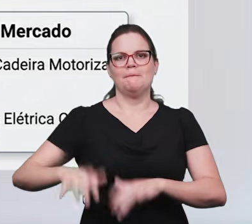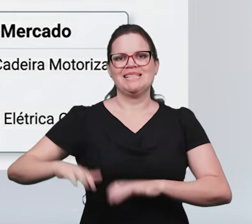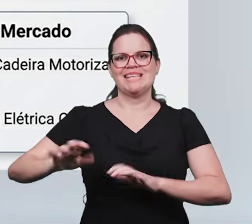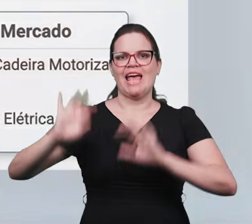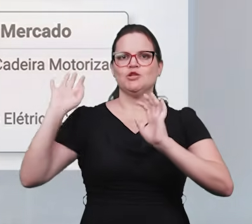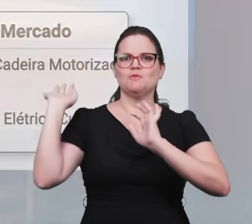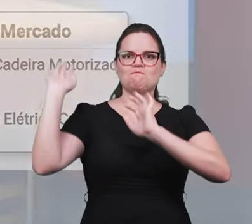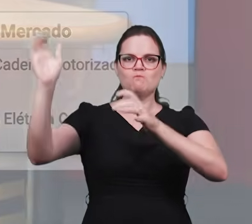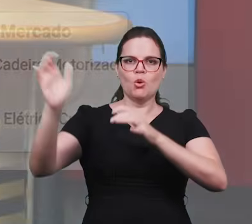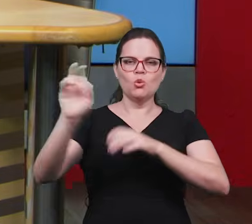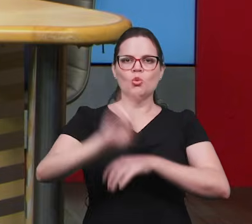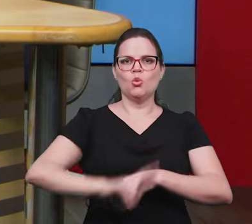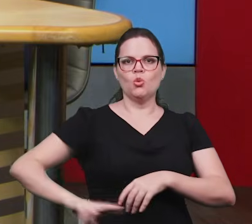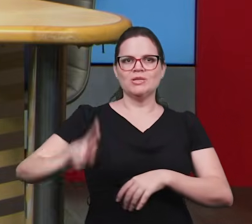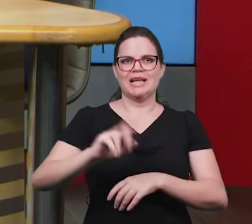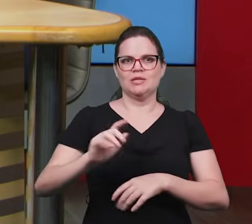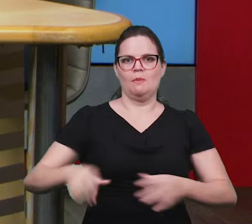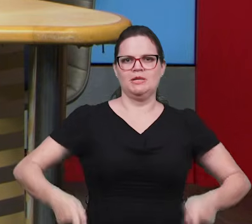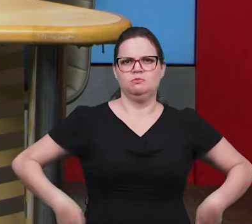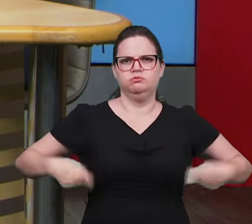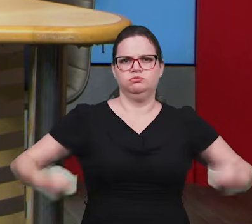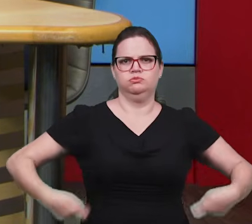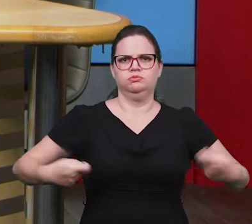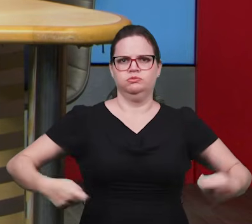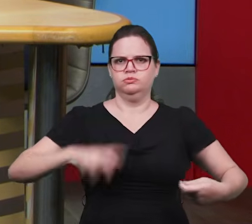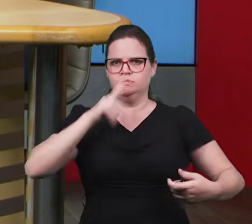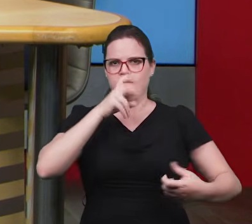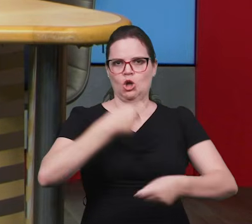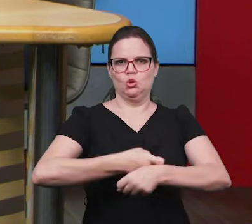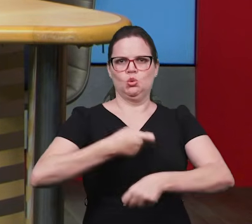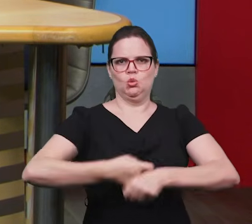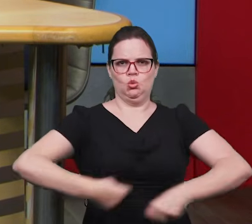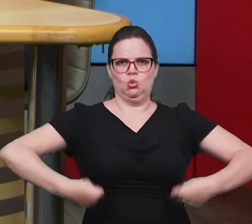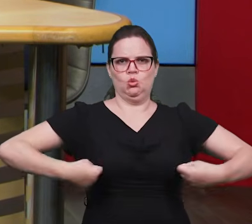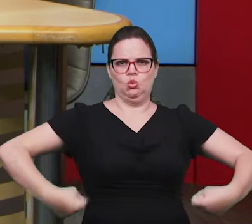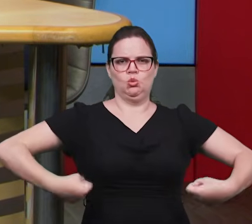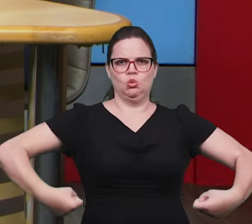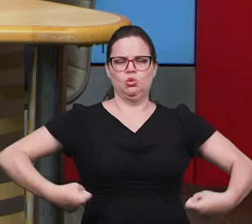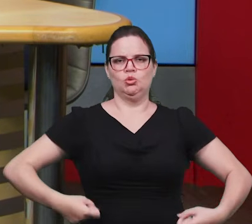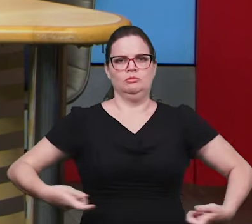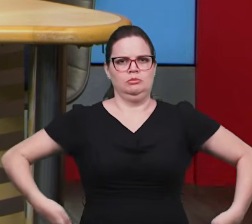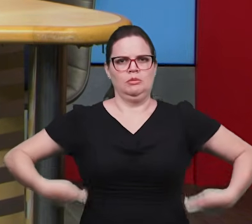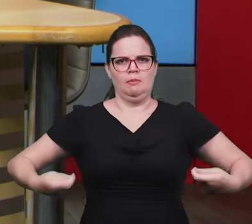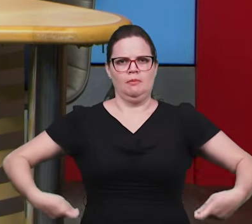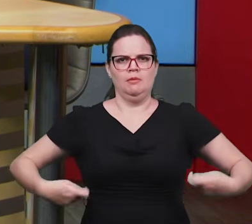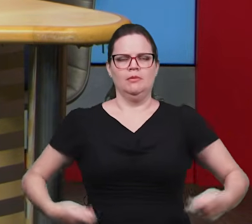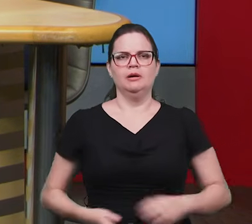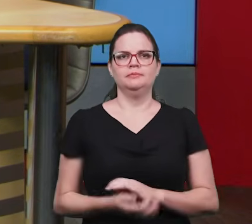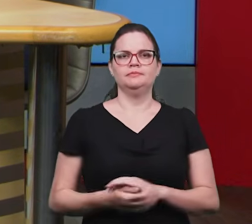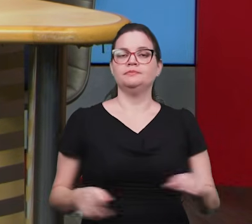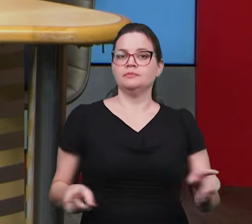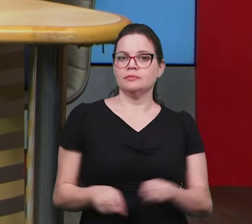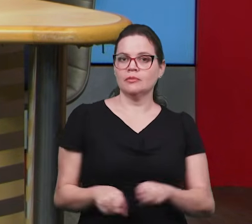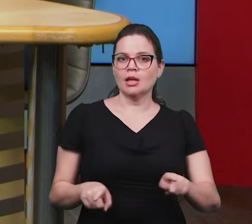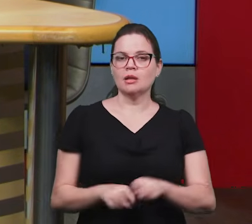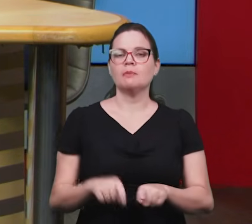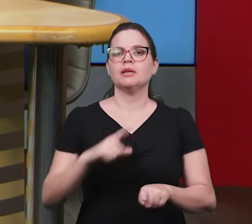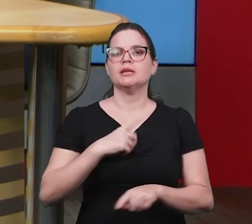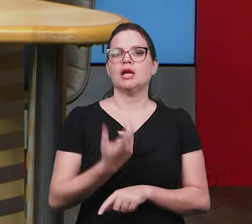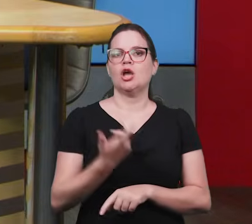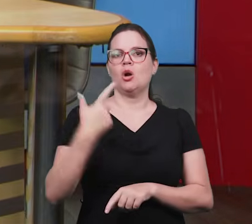de rodas, elas são bem robustas, bem ali para aquele momento. E nós temos cadeiras de rodas